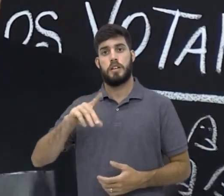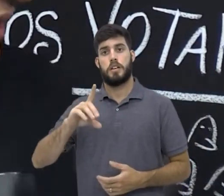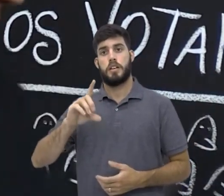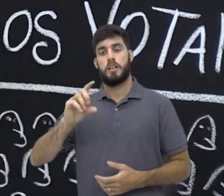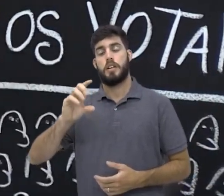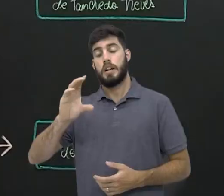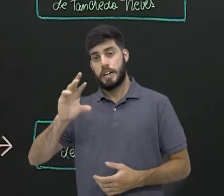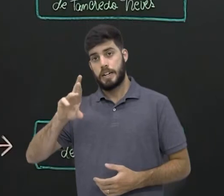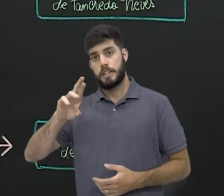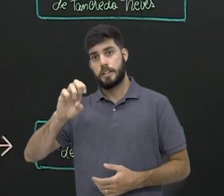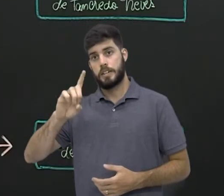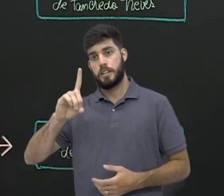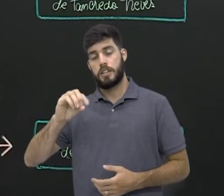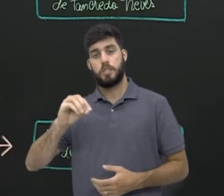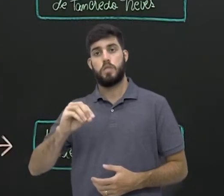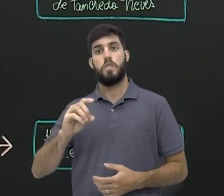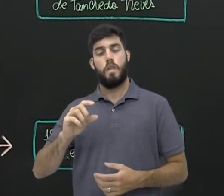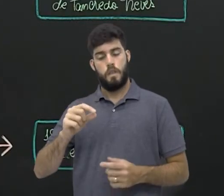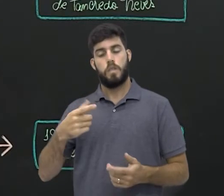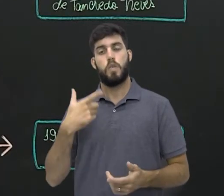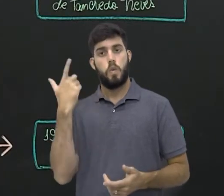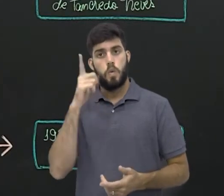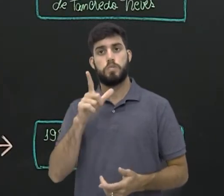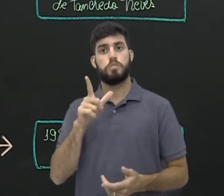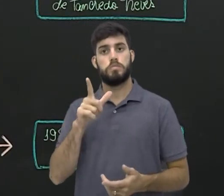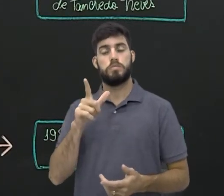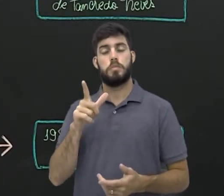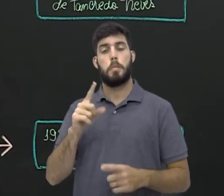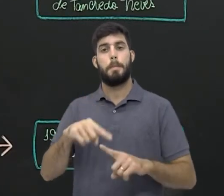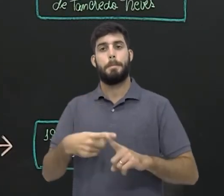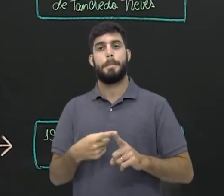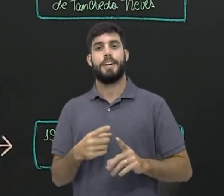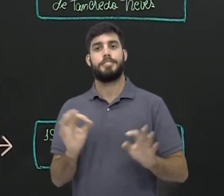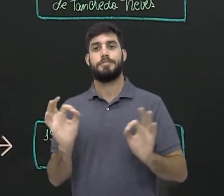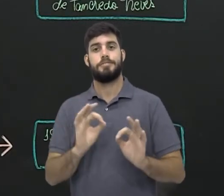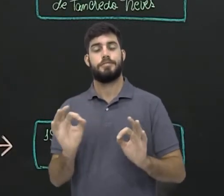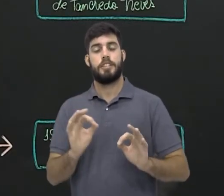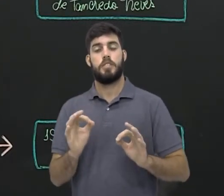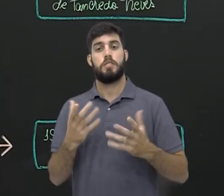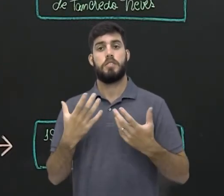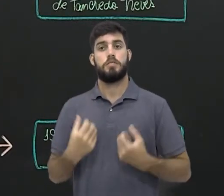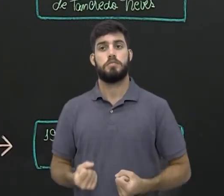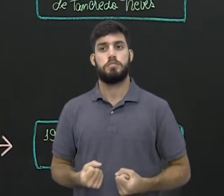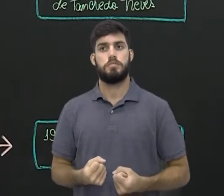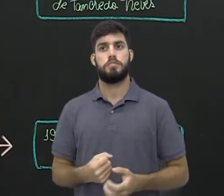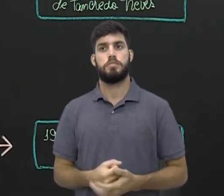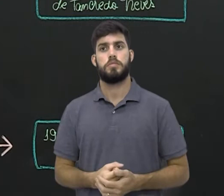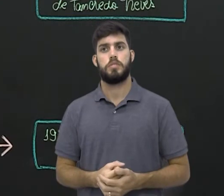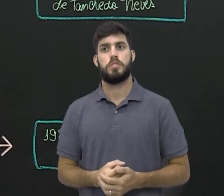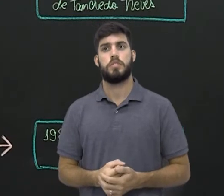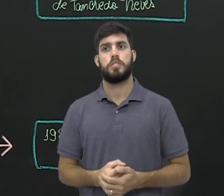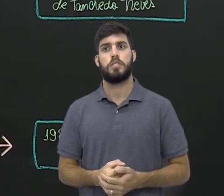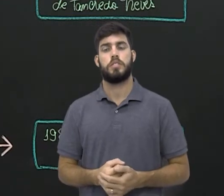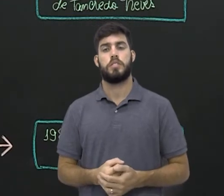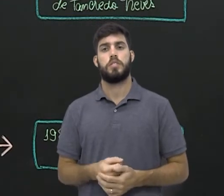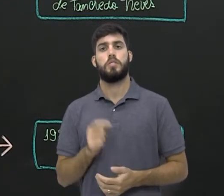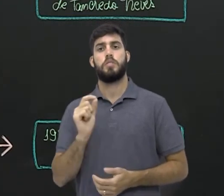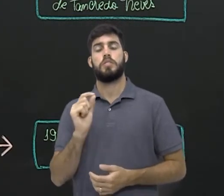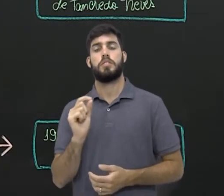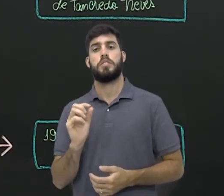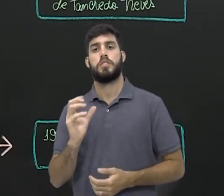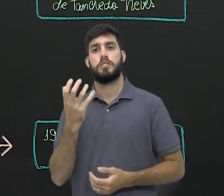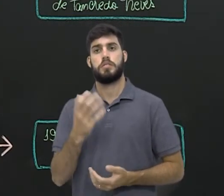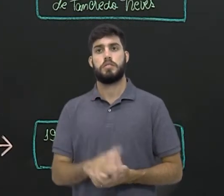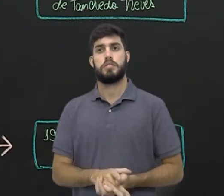não assumindo. Na verdade, algo inesperado aconteceu. Pouco antes da sua posse, Tancredo ele vem